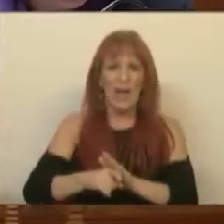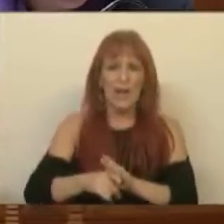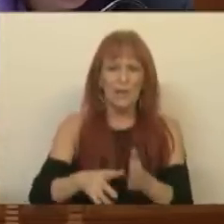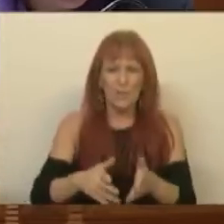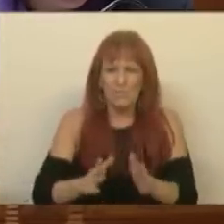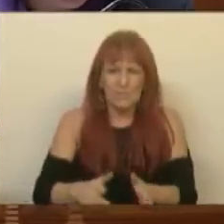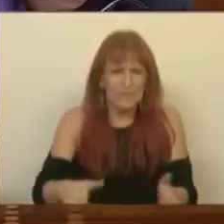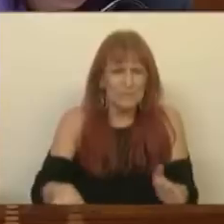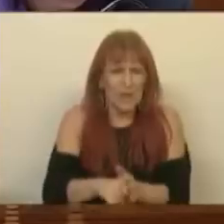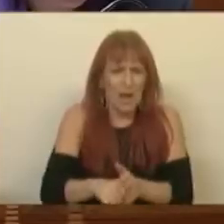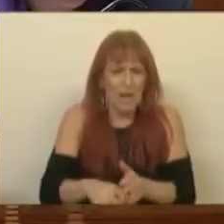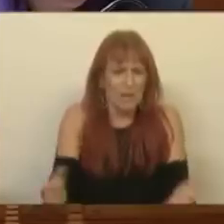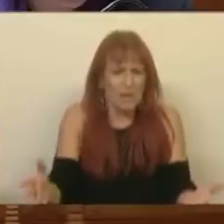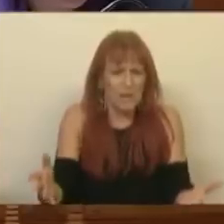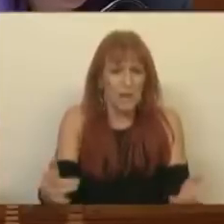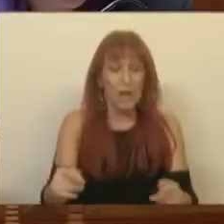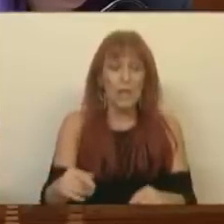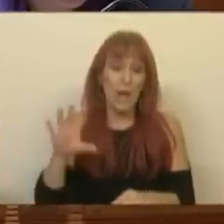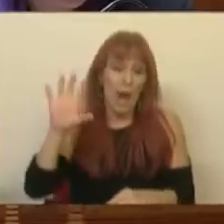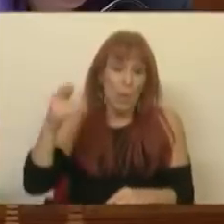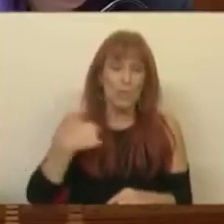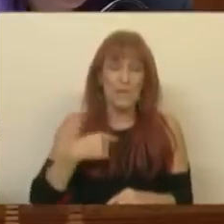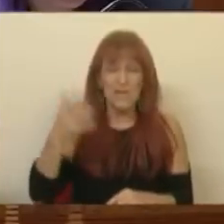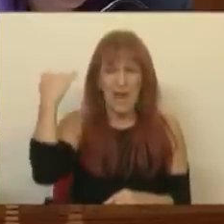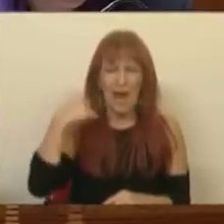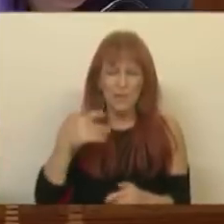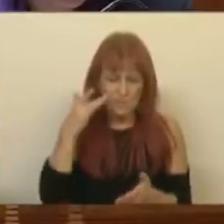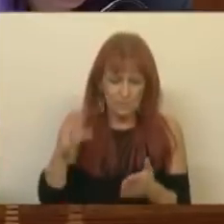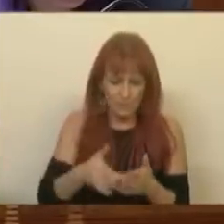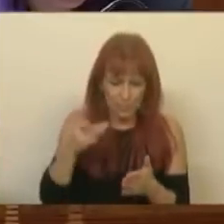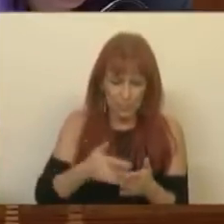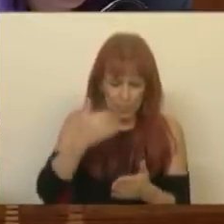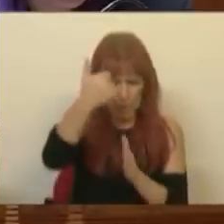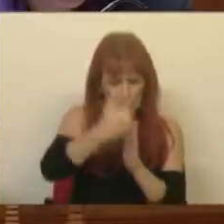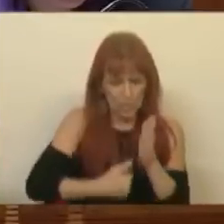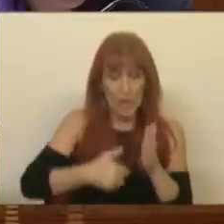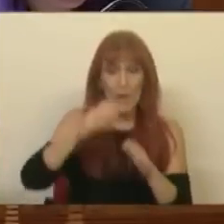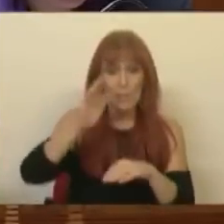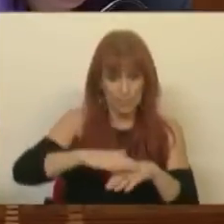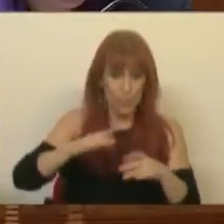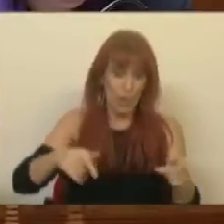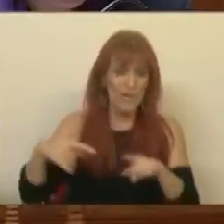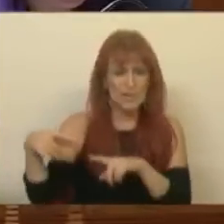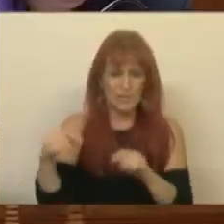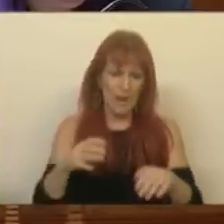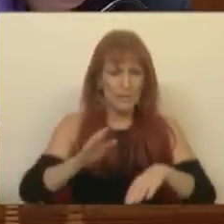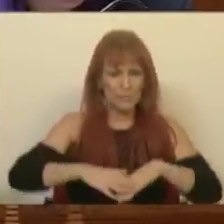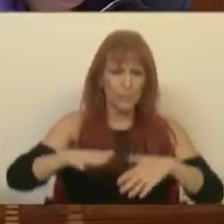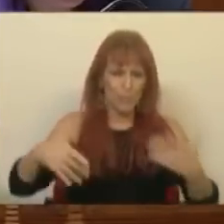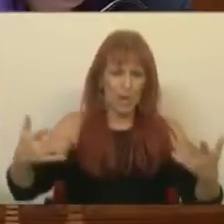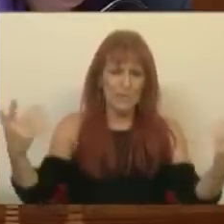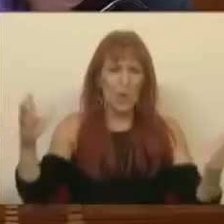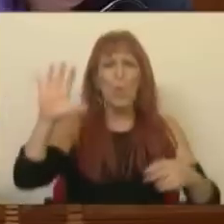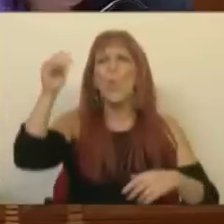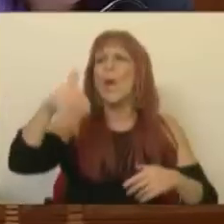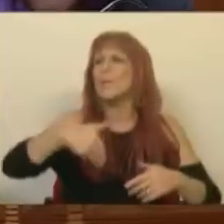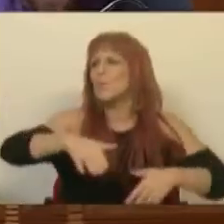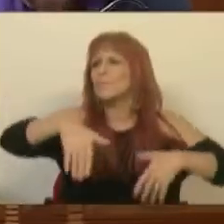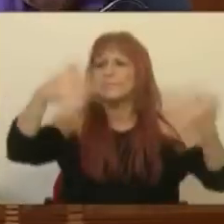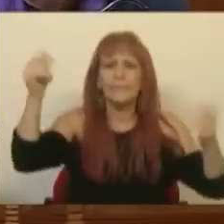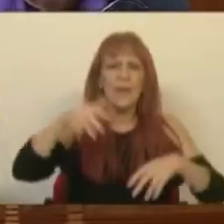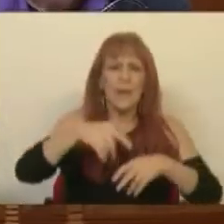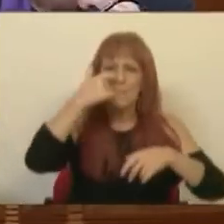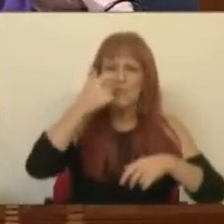devido mexer eu por acaso eu teria tive a folhar a constituição propósito destes debate sobre quando é que